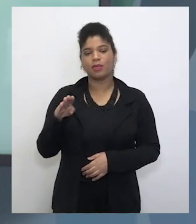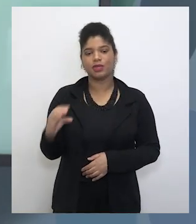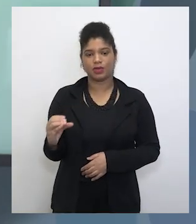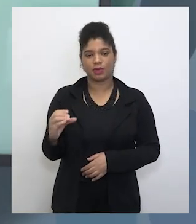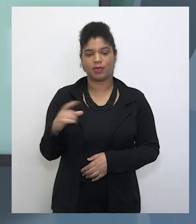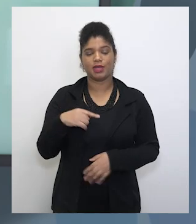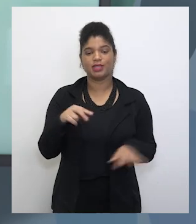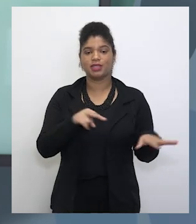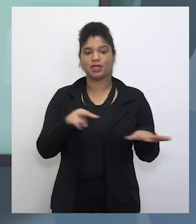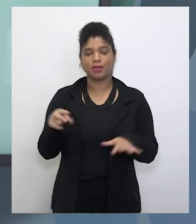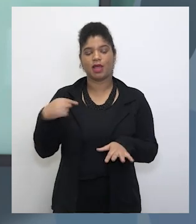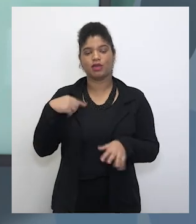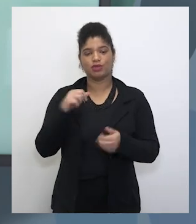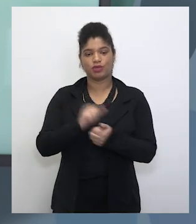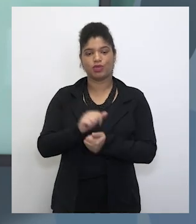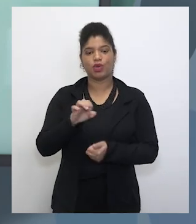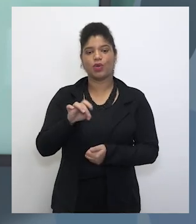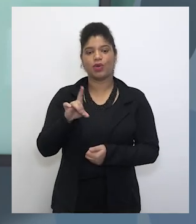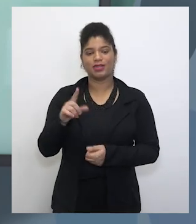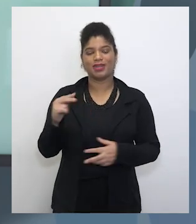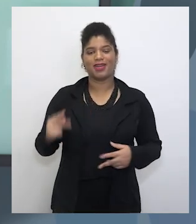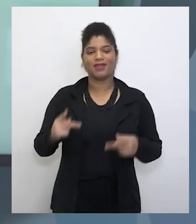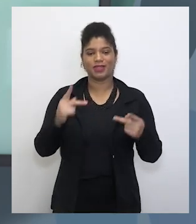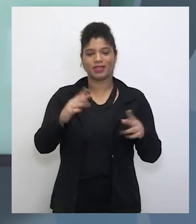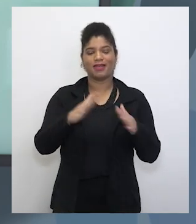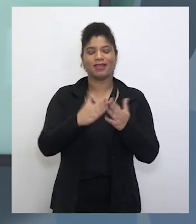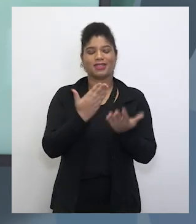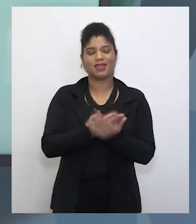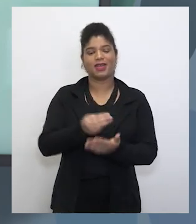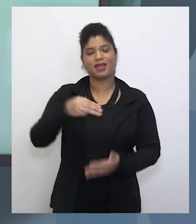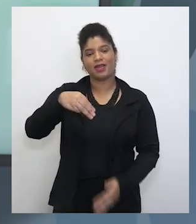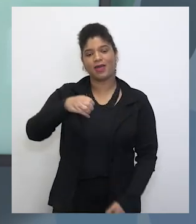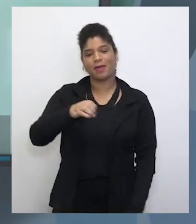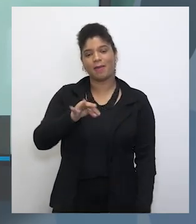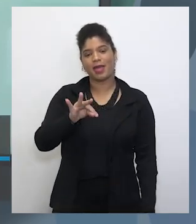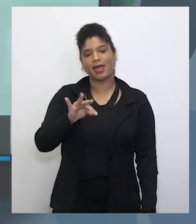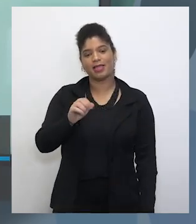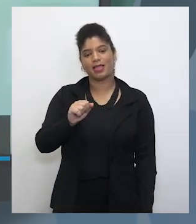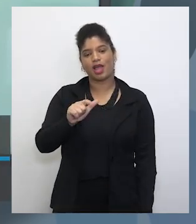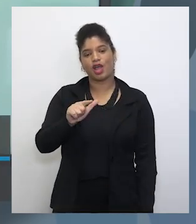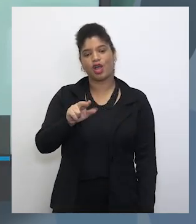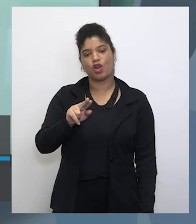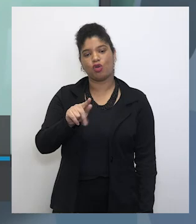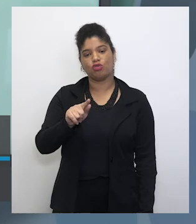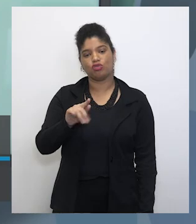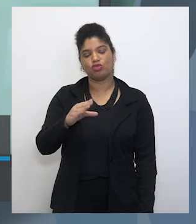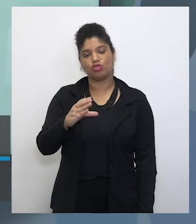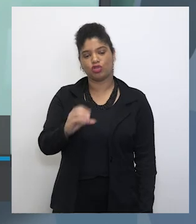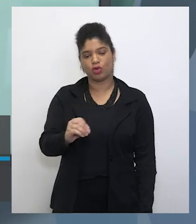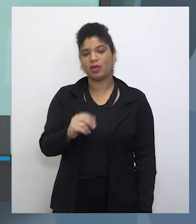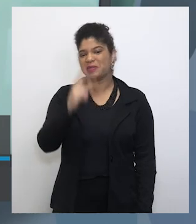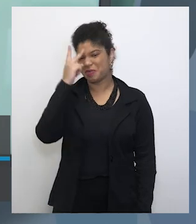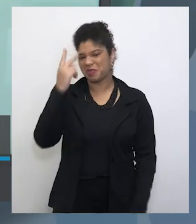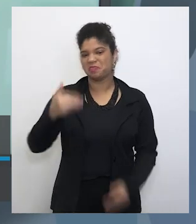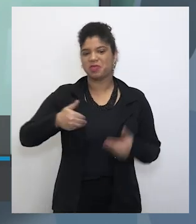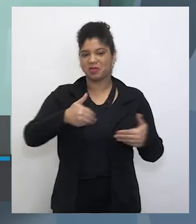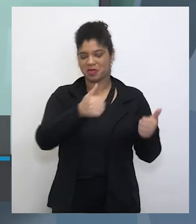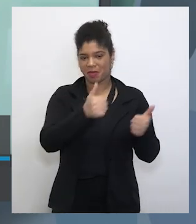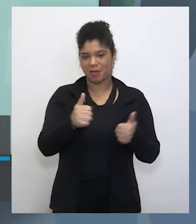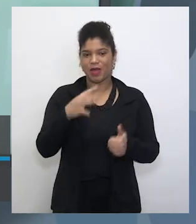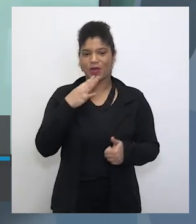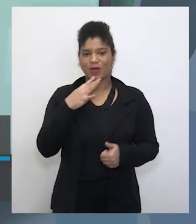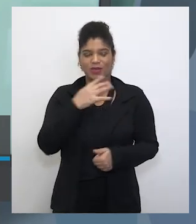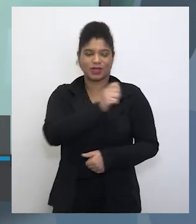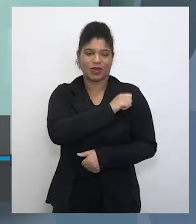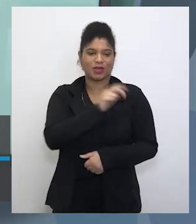Esta semana eu e o Ed, nós fomos lá na Escola Metalúrgico, fomos super bem recebidos pelo pessoal para conhecer os alunos,